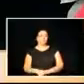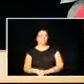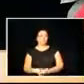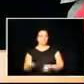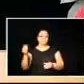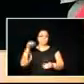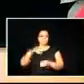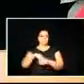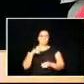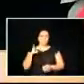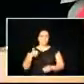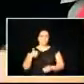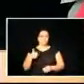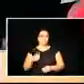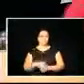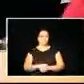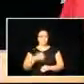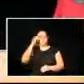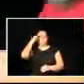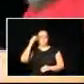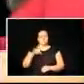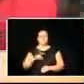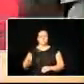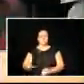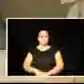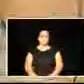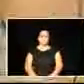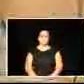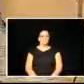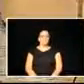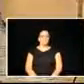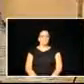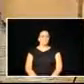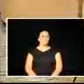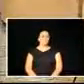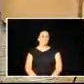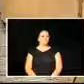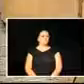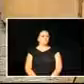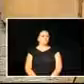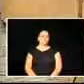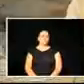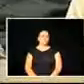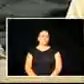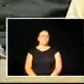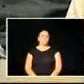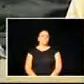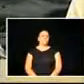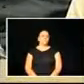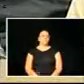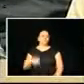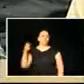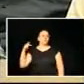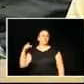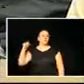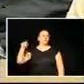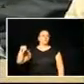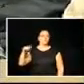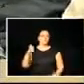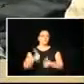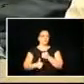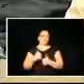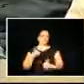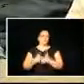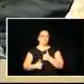aprovação desse nível. Muito obrigada, senhor presidente. Vereador Newton.